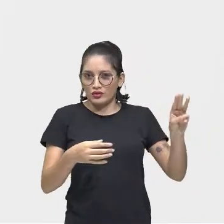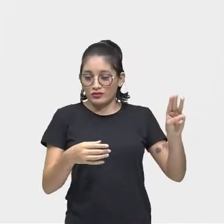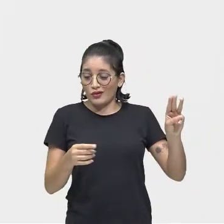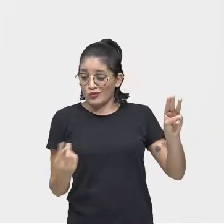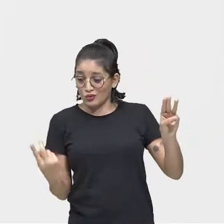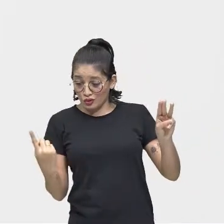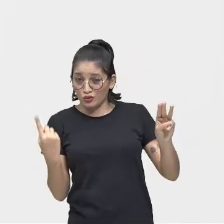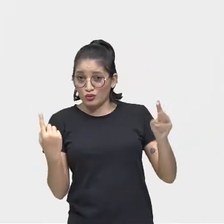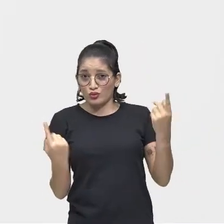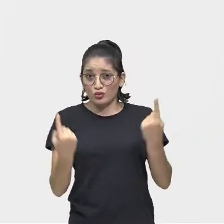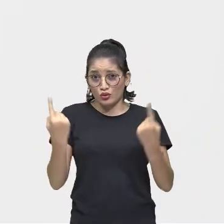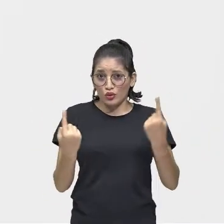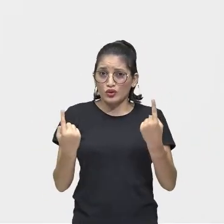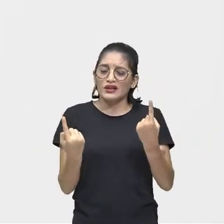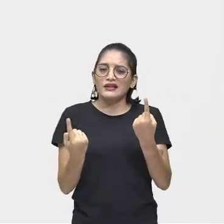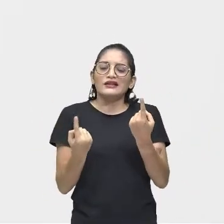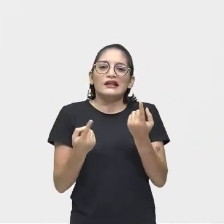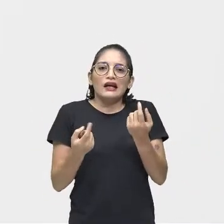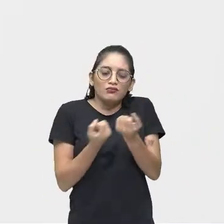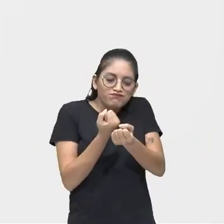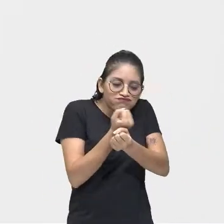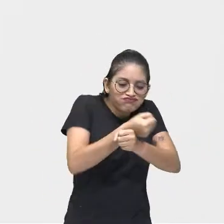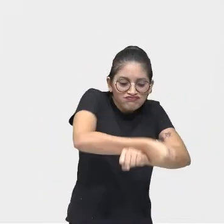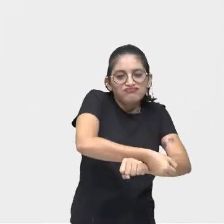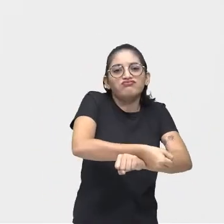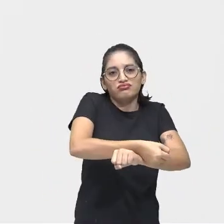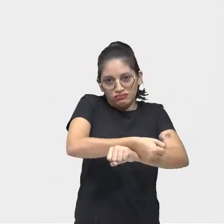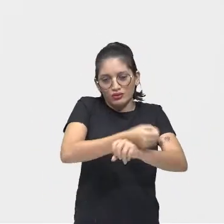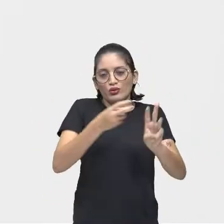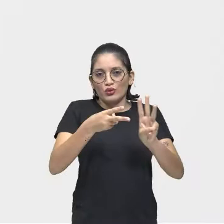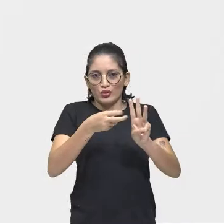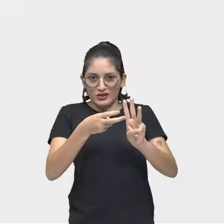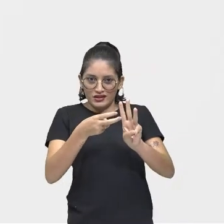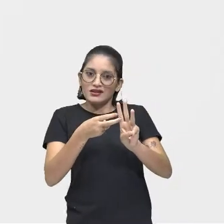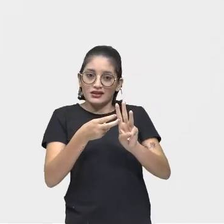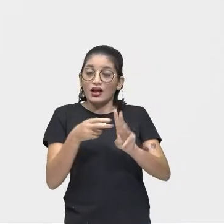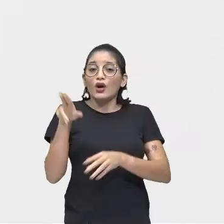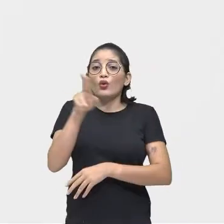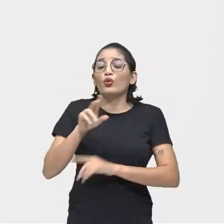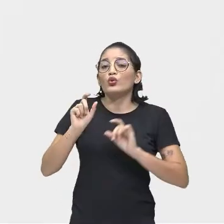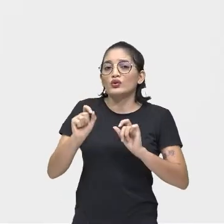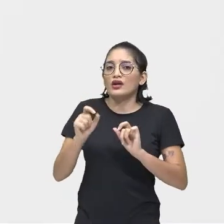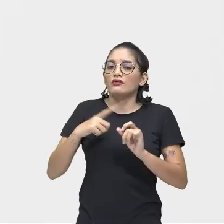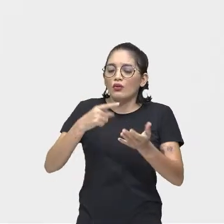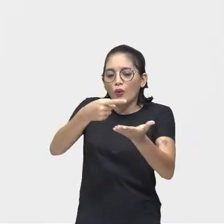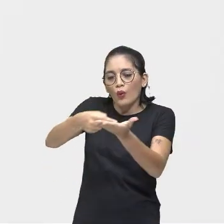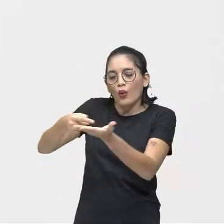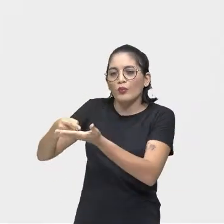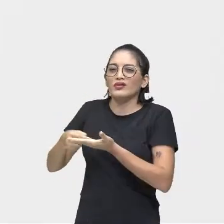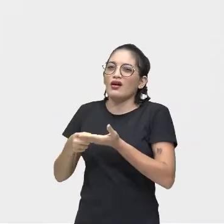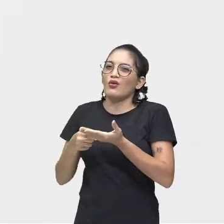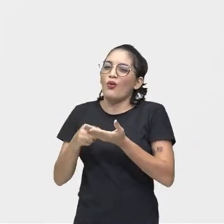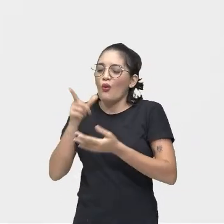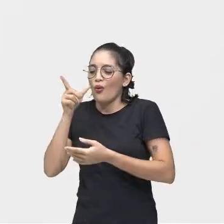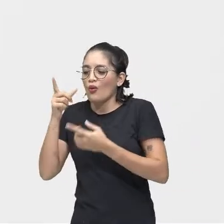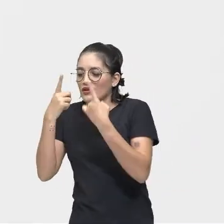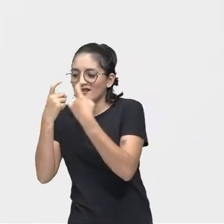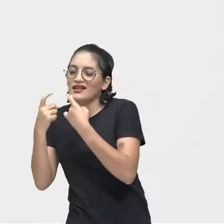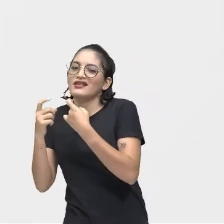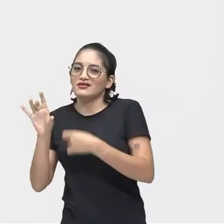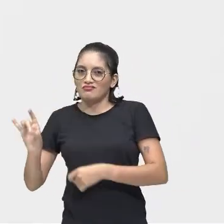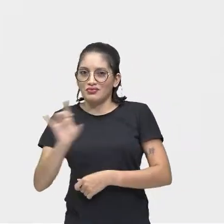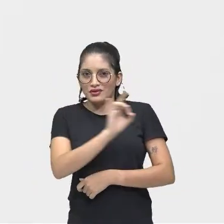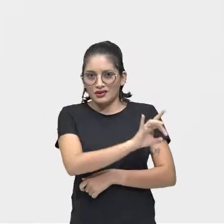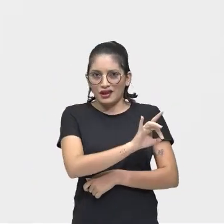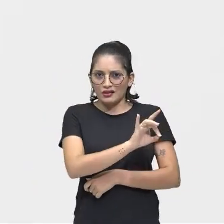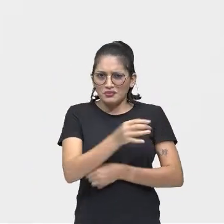jesuítas exploravam os indígenas de maneira diferente e utilizavam da colonização de acordo com os seus interesses próprios.